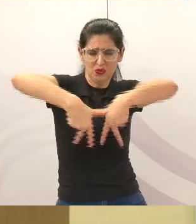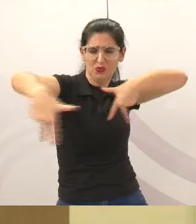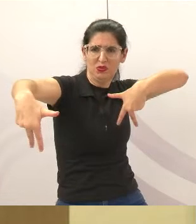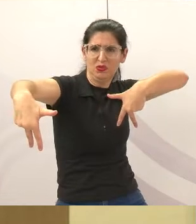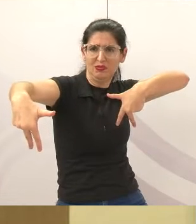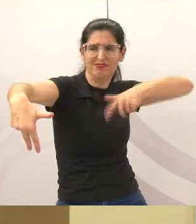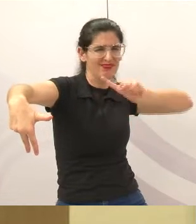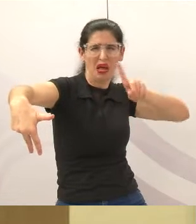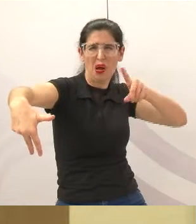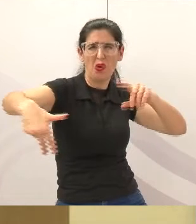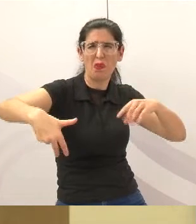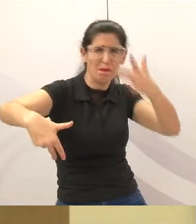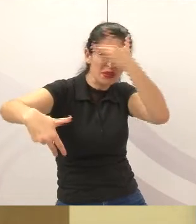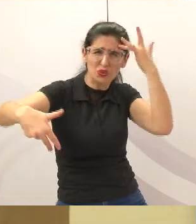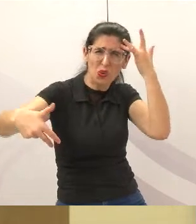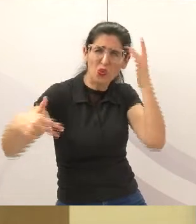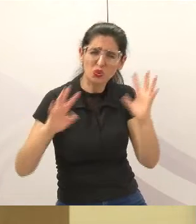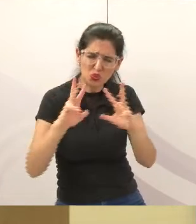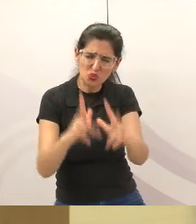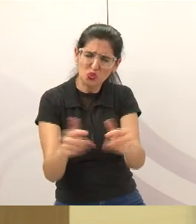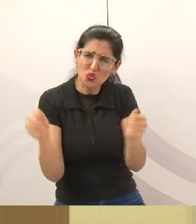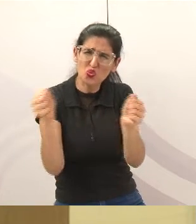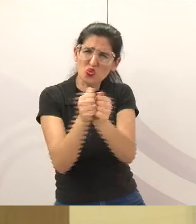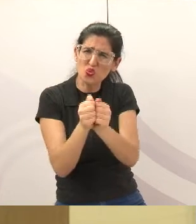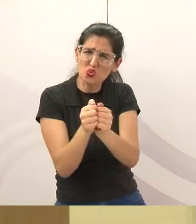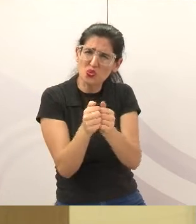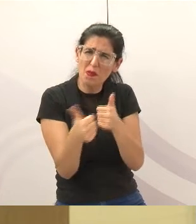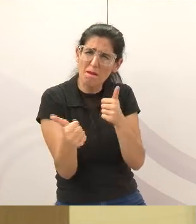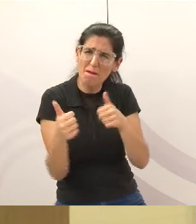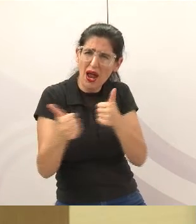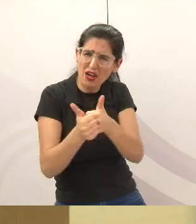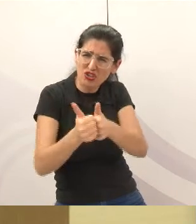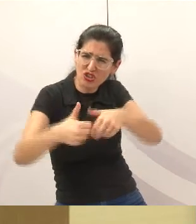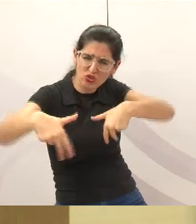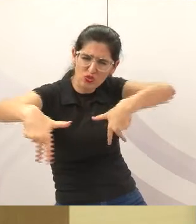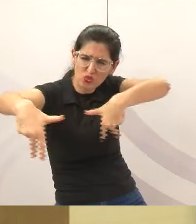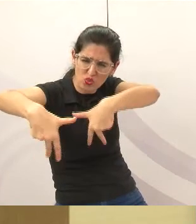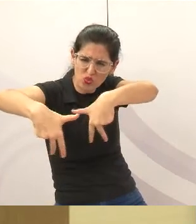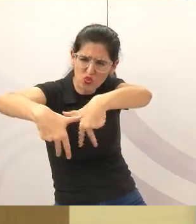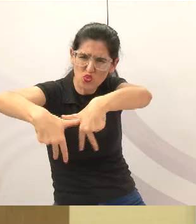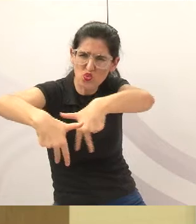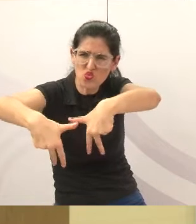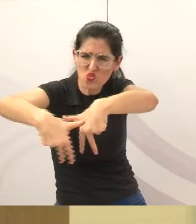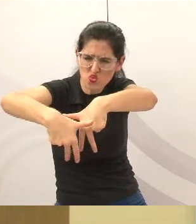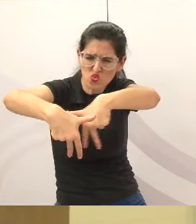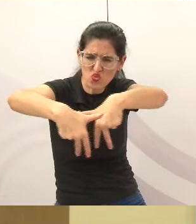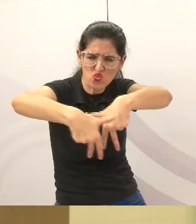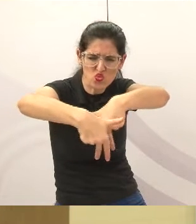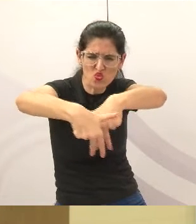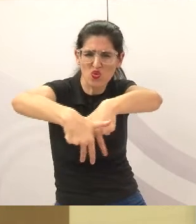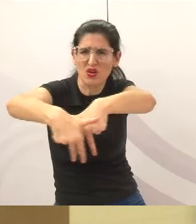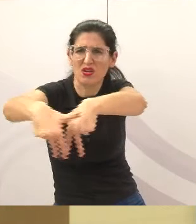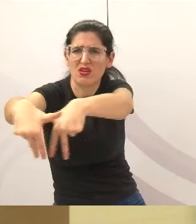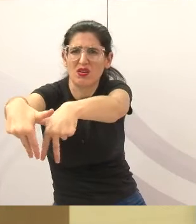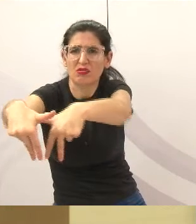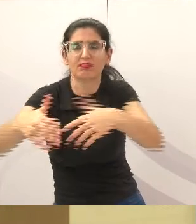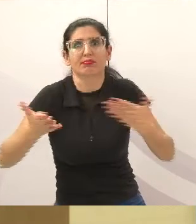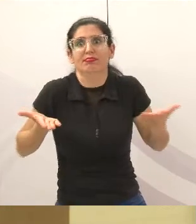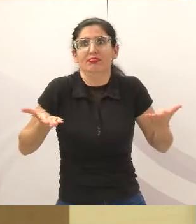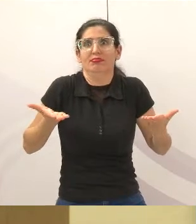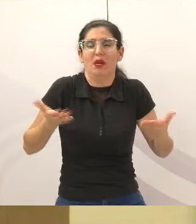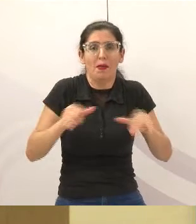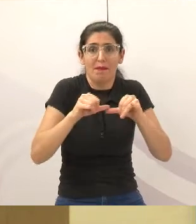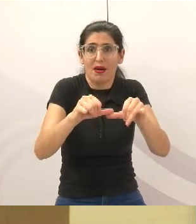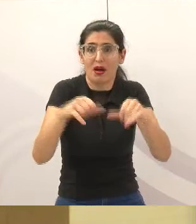séria e referente ao projeto, eu acho que tem que discutir um pouco maior, porque nós devemos também colocar um pouco